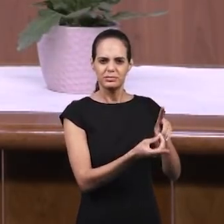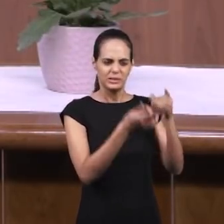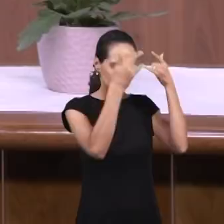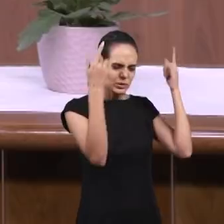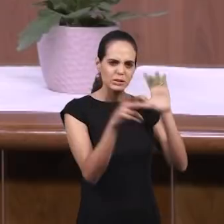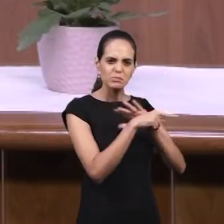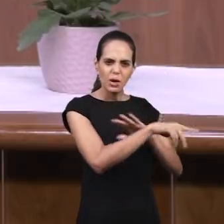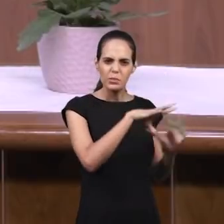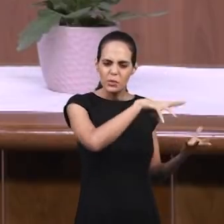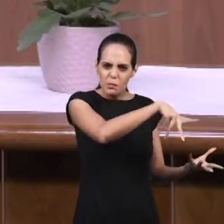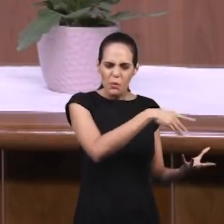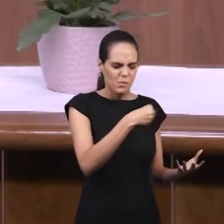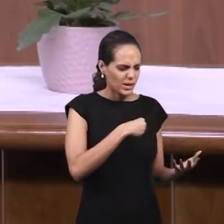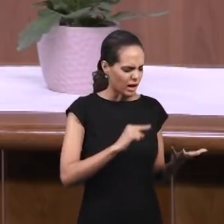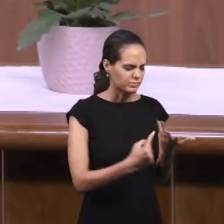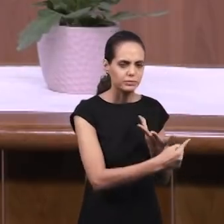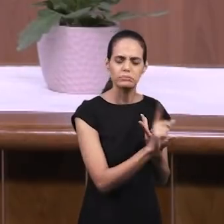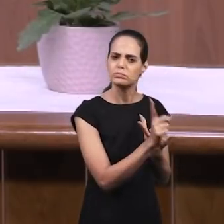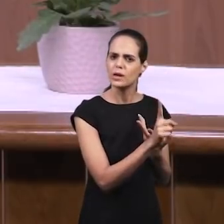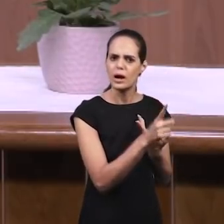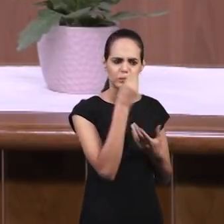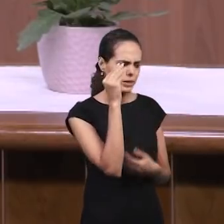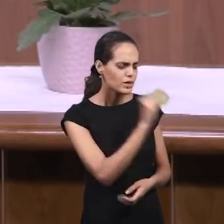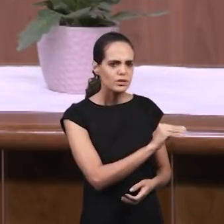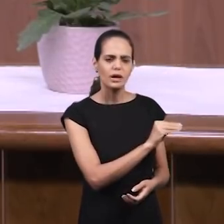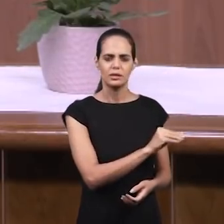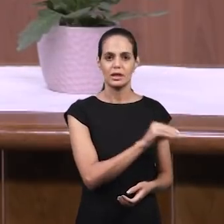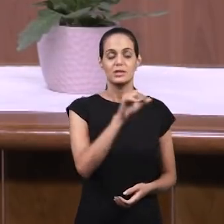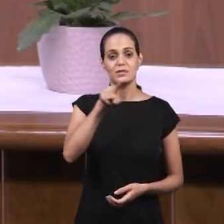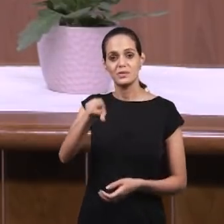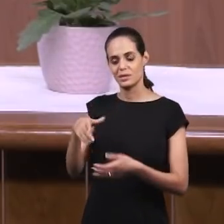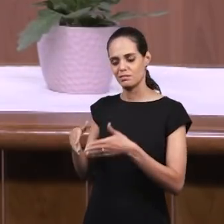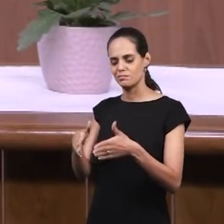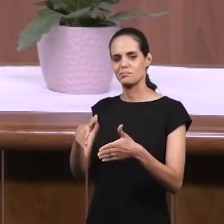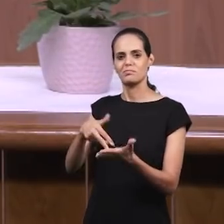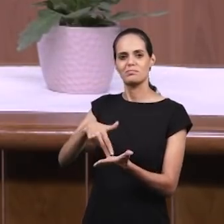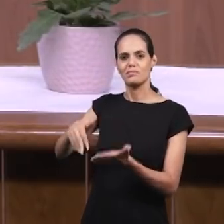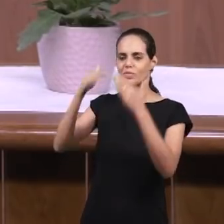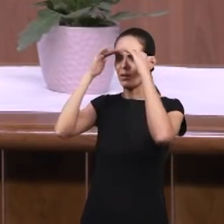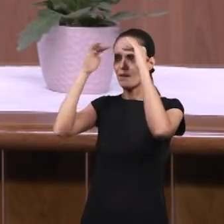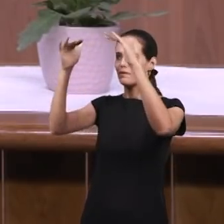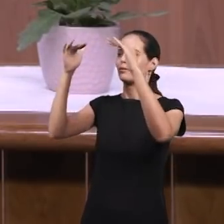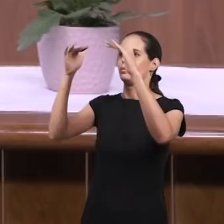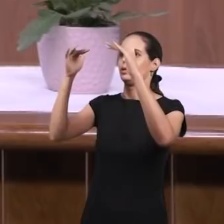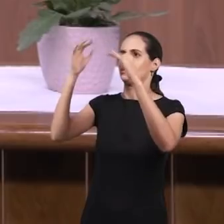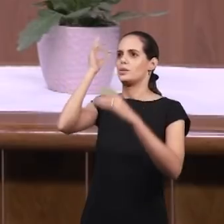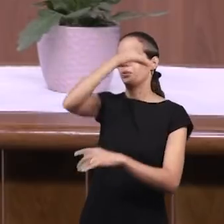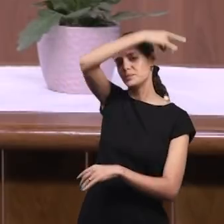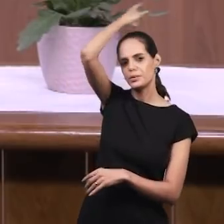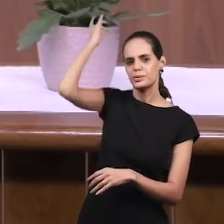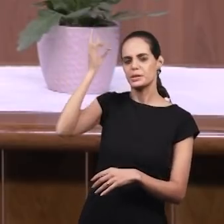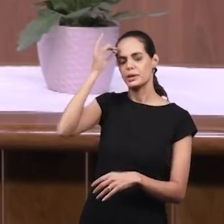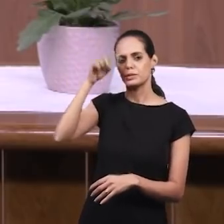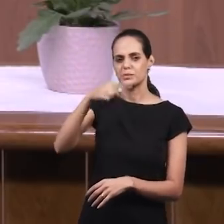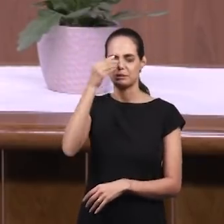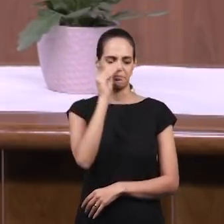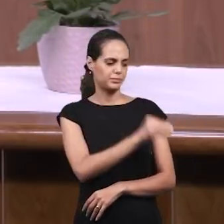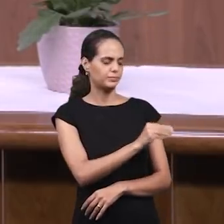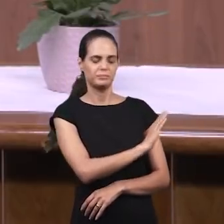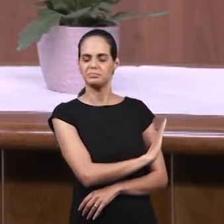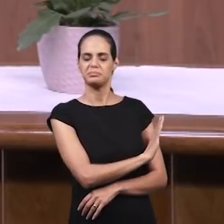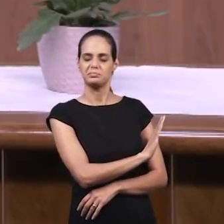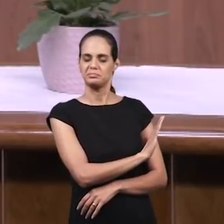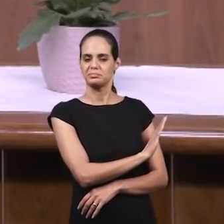Espírito Santo. Se você andar no Espírito, diz a palavra, você não vai cumprir com os desejos